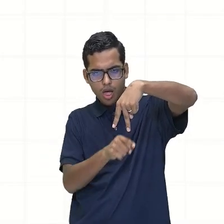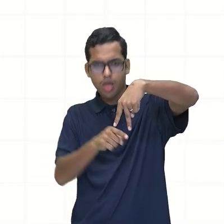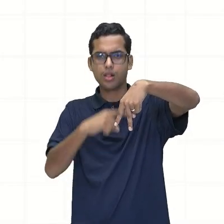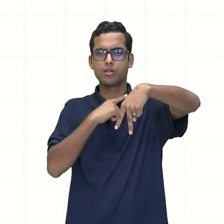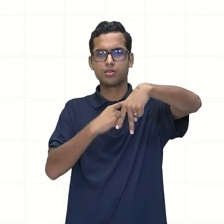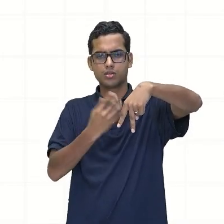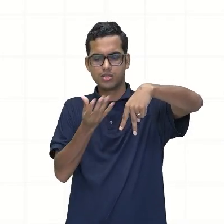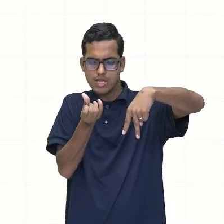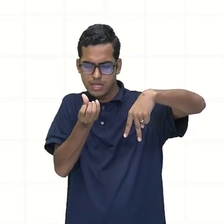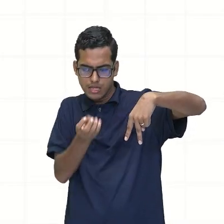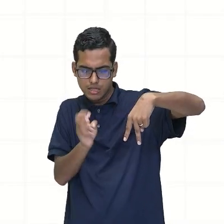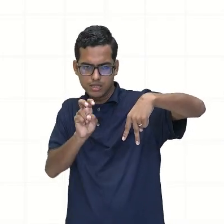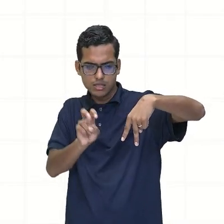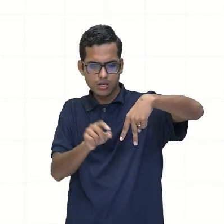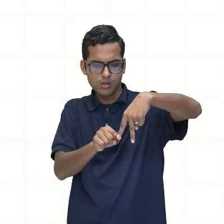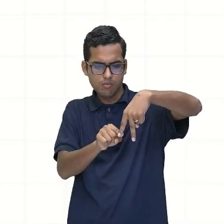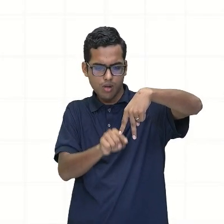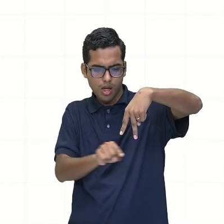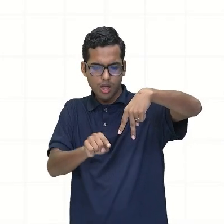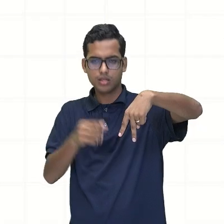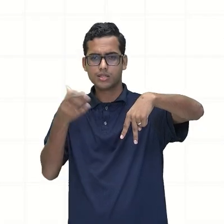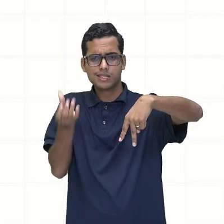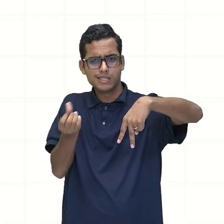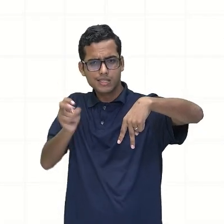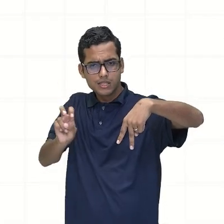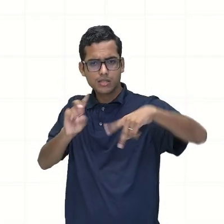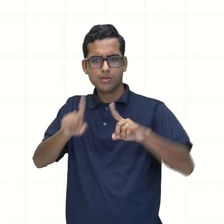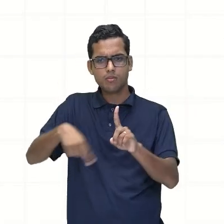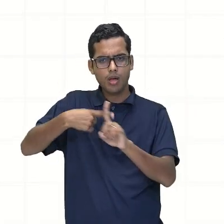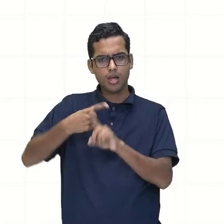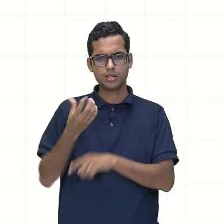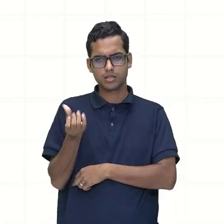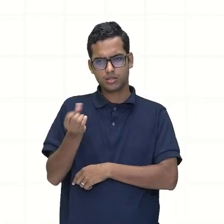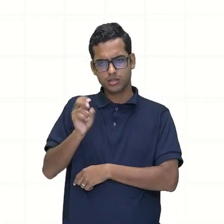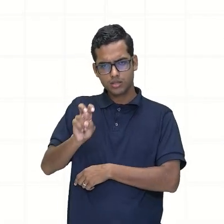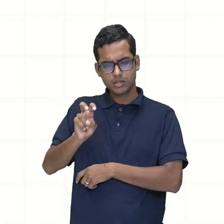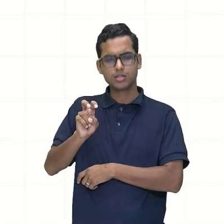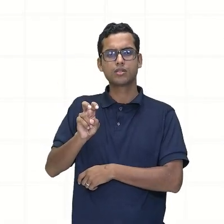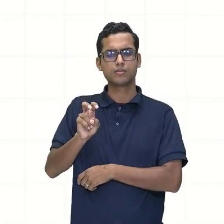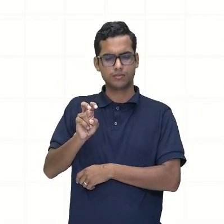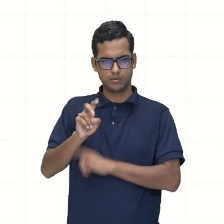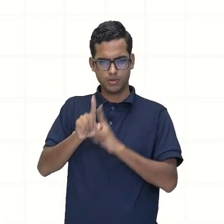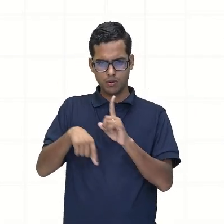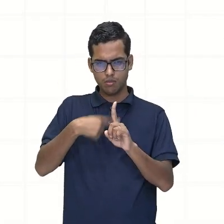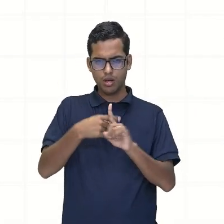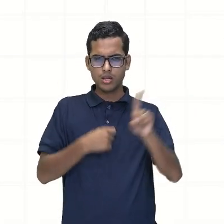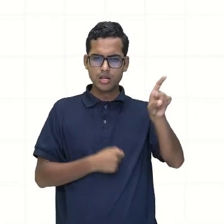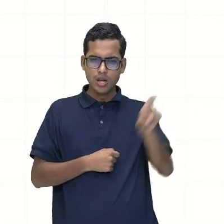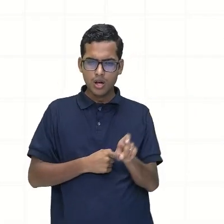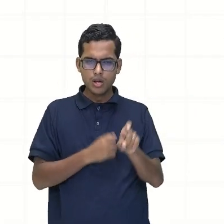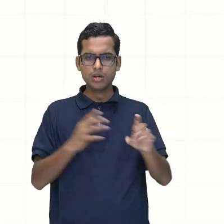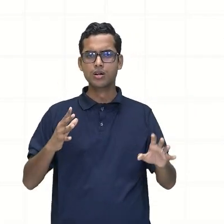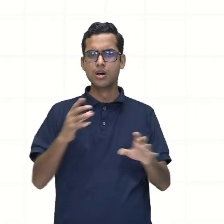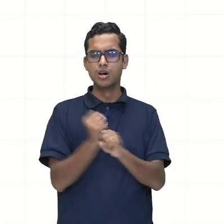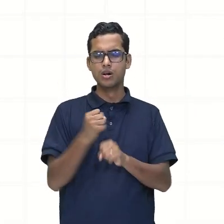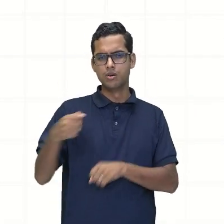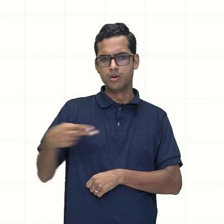descobrir. Então, a soma 65 mais 65 mais x é igual a